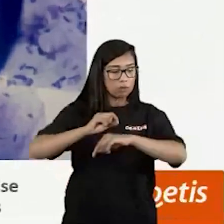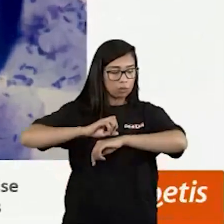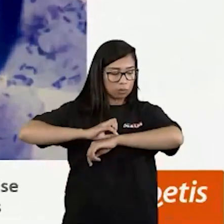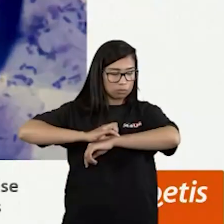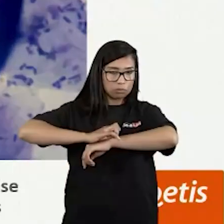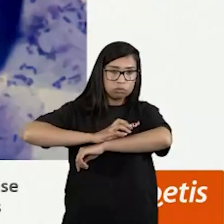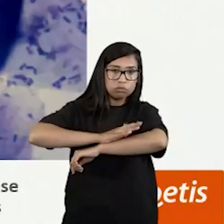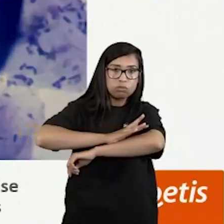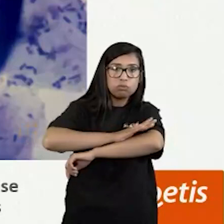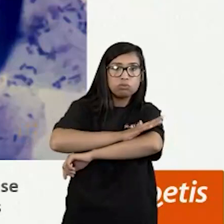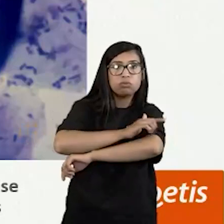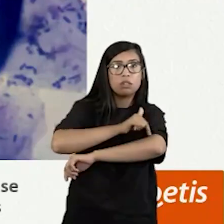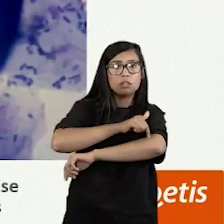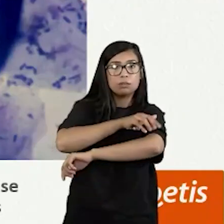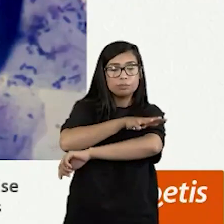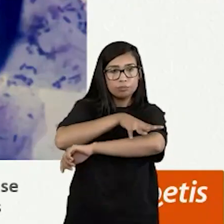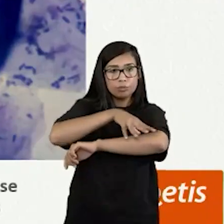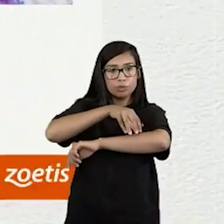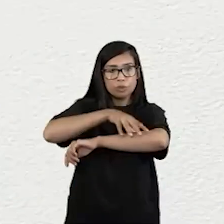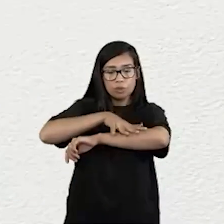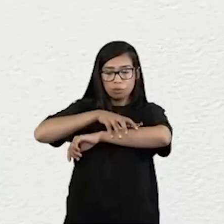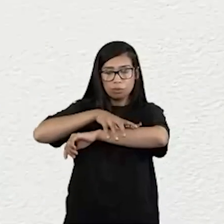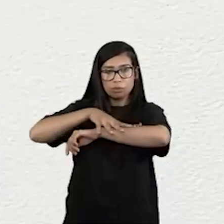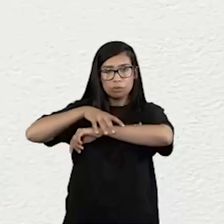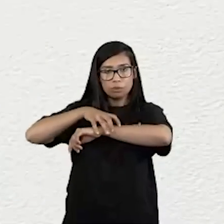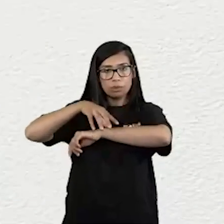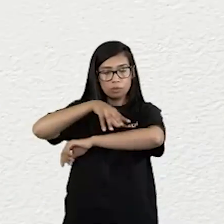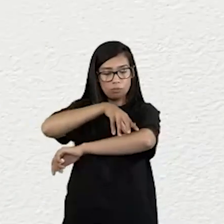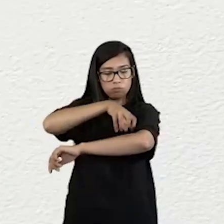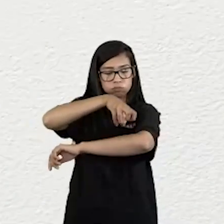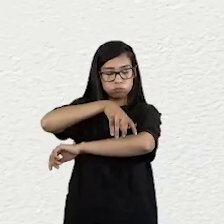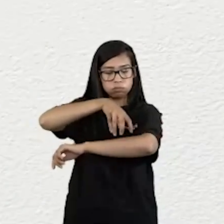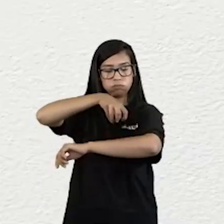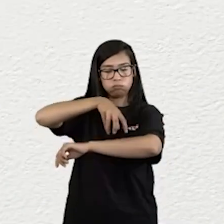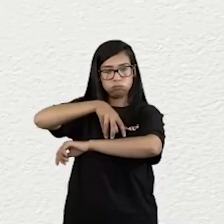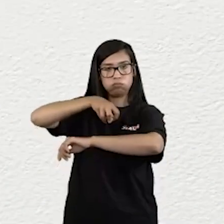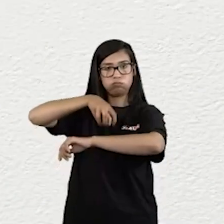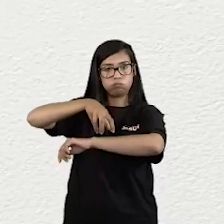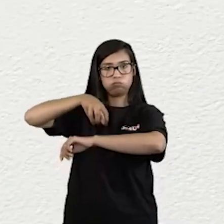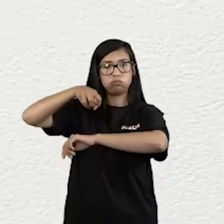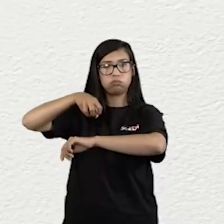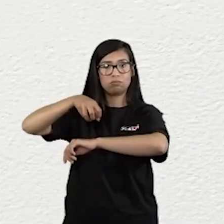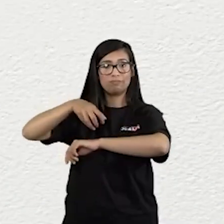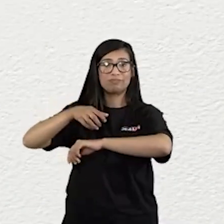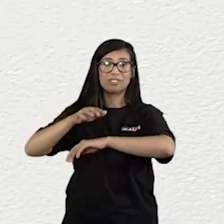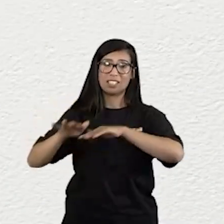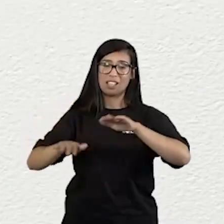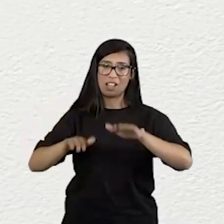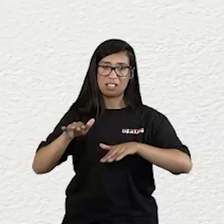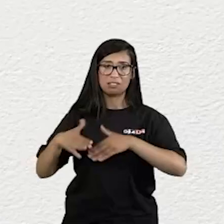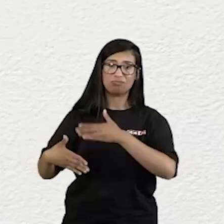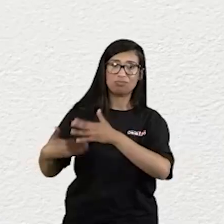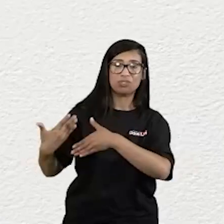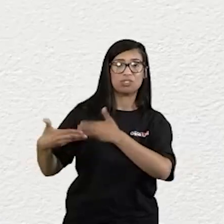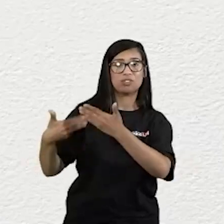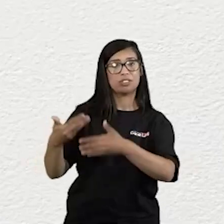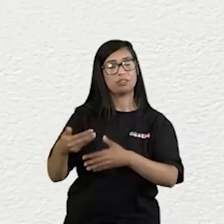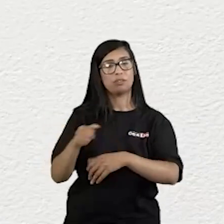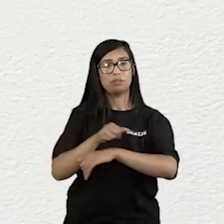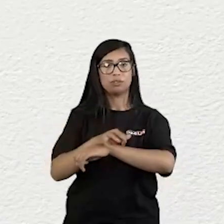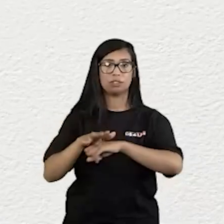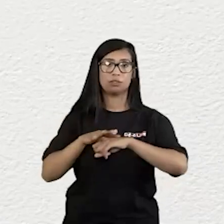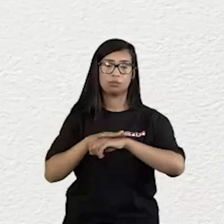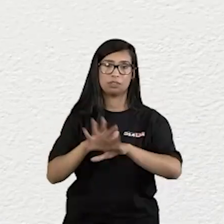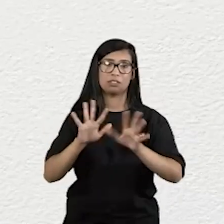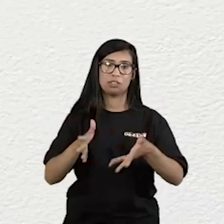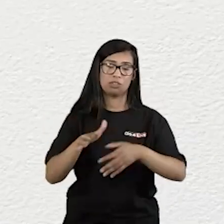quanto fagocitadas, nos dando o diagnóstico de infecção bacteriana. E aí, que infecção é a clínica que vai nos ajudar?